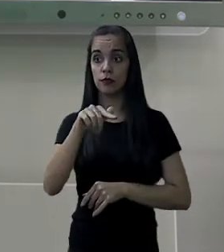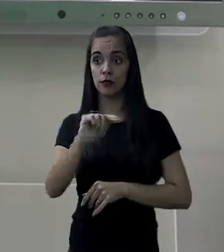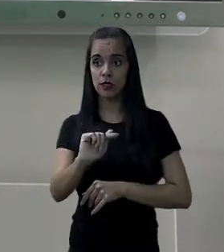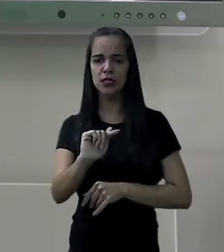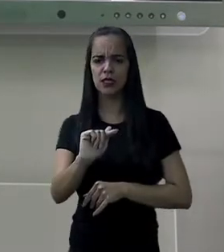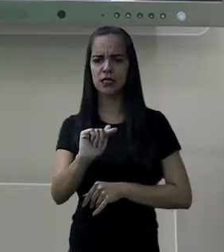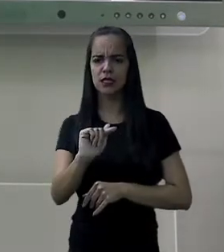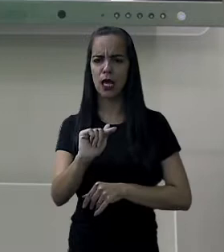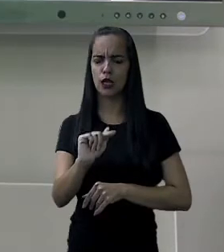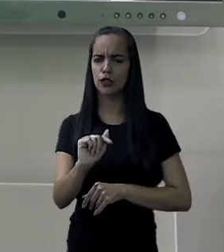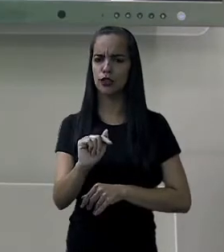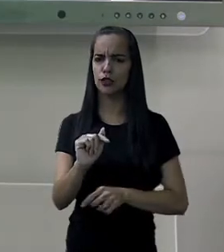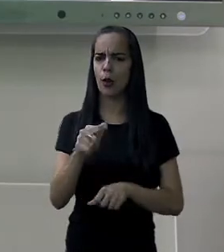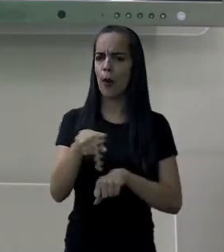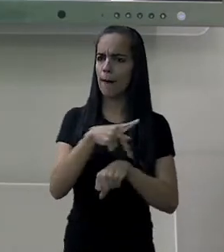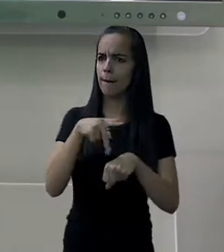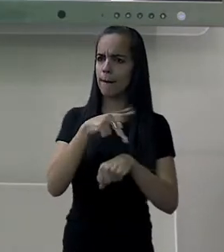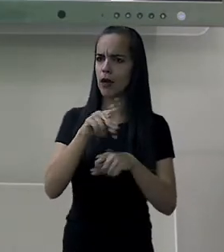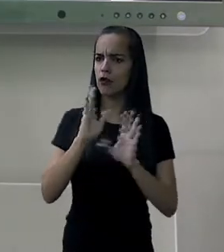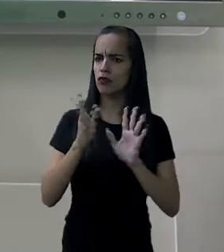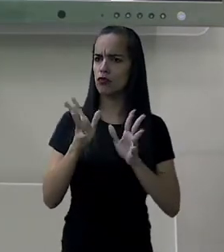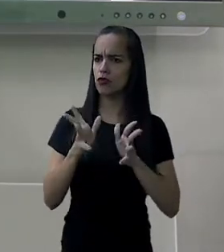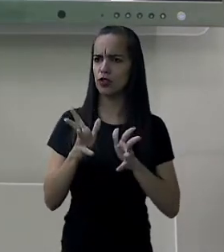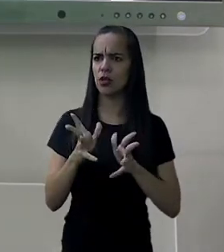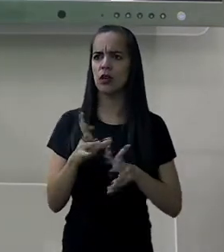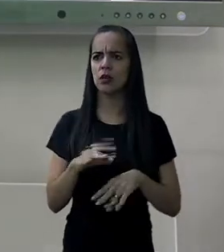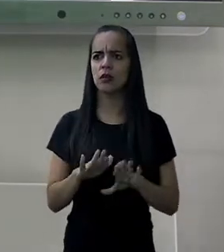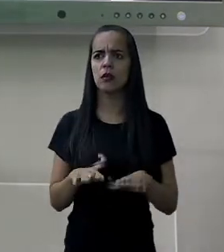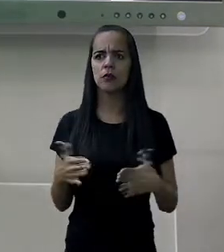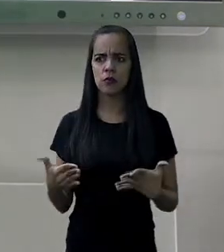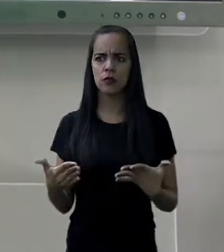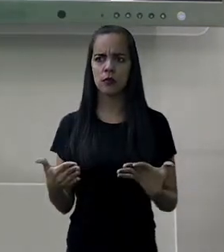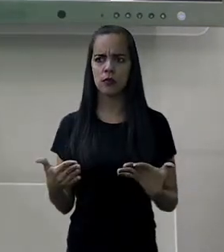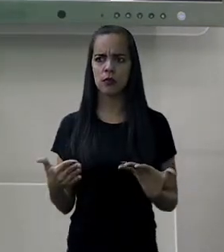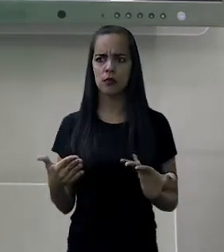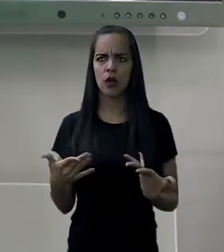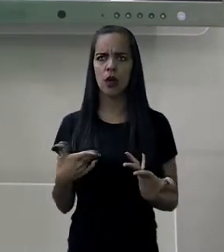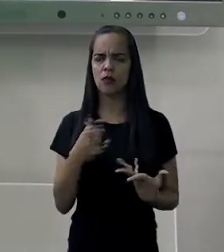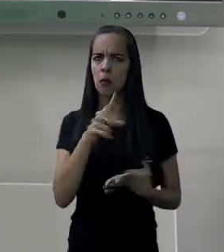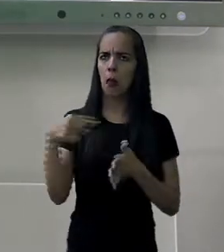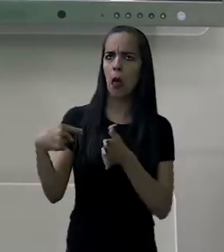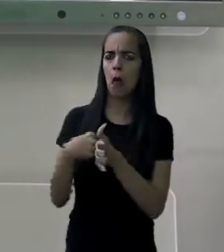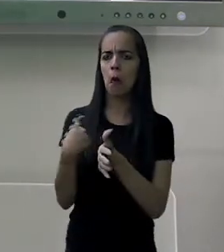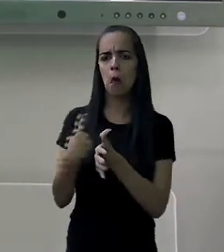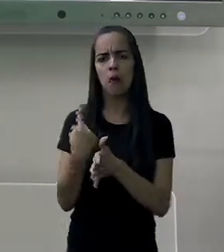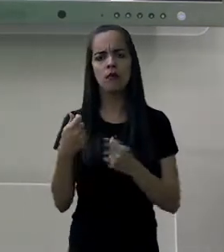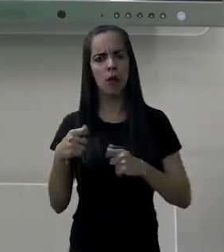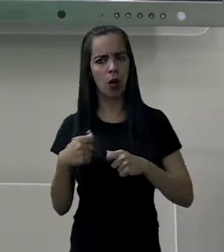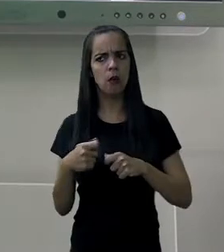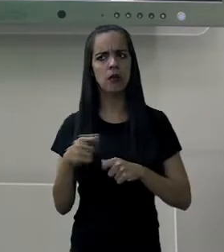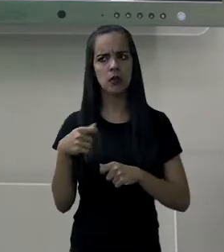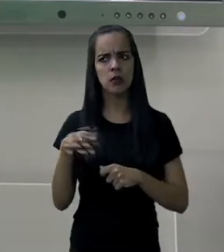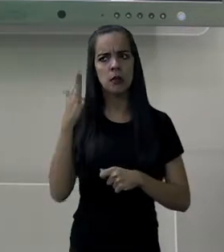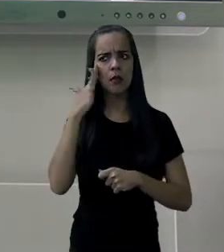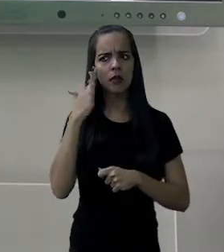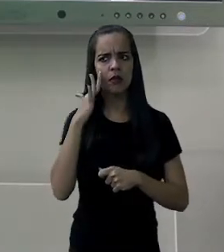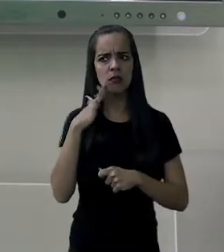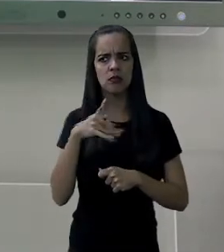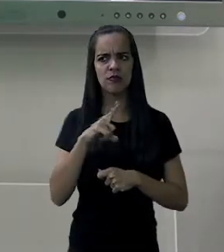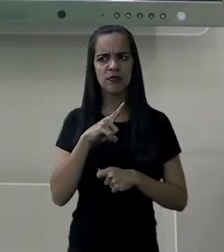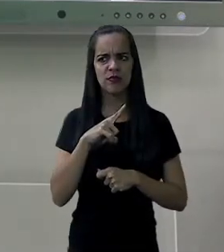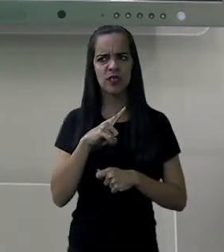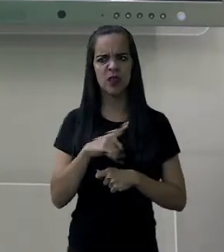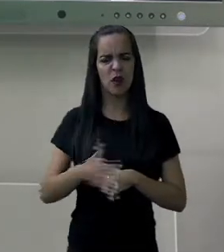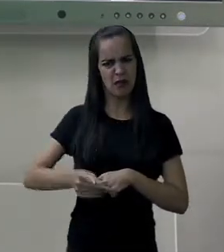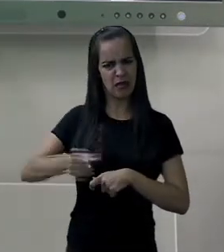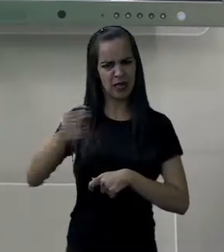28 países? São coisas que nós devemos nos perguntar. Ele existiu, então,